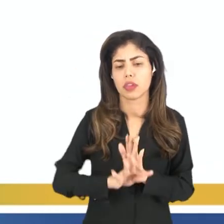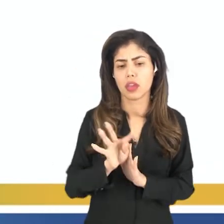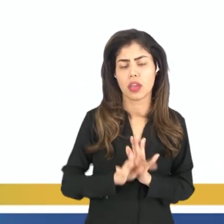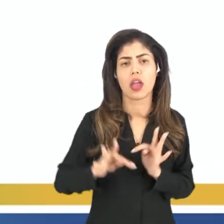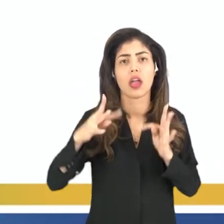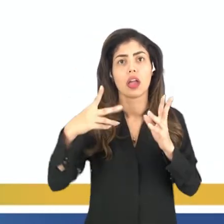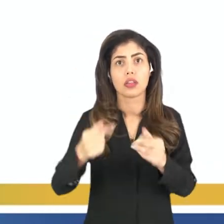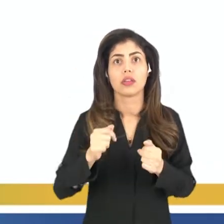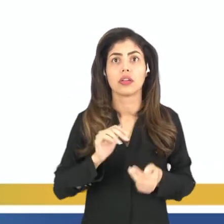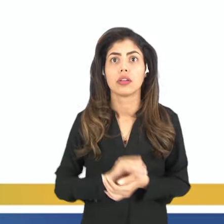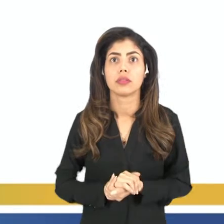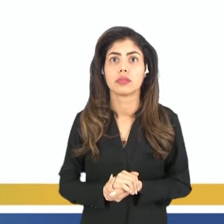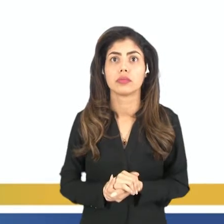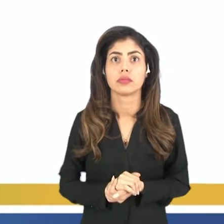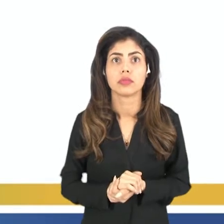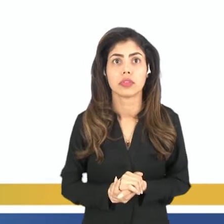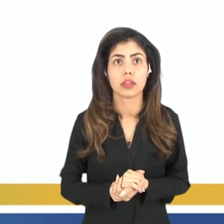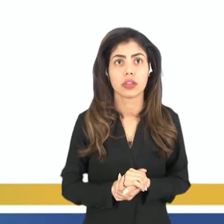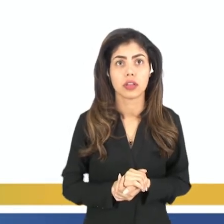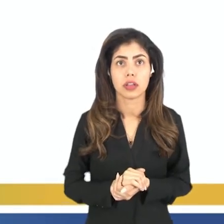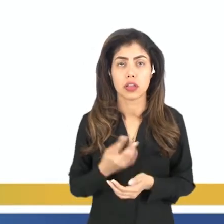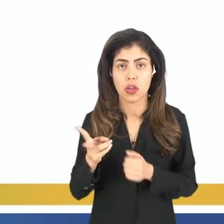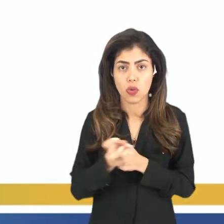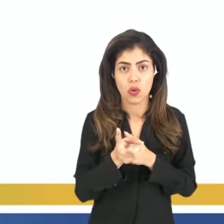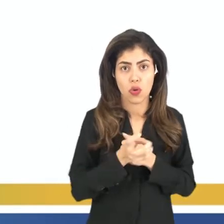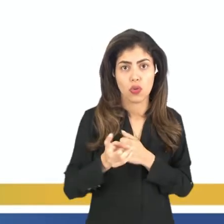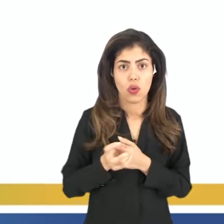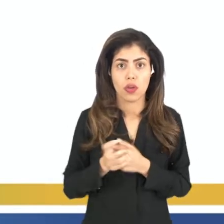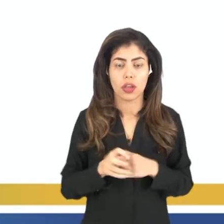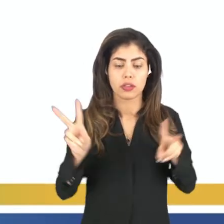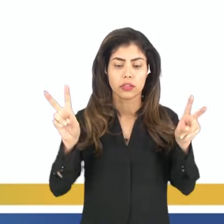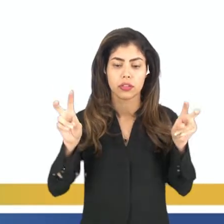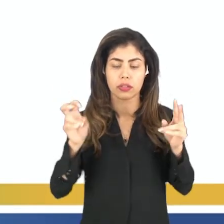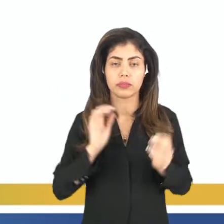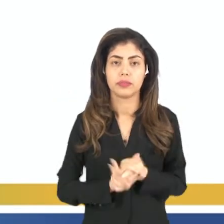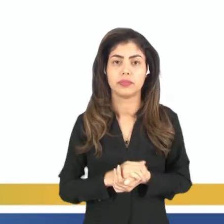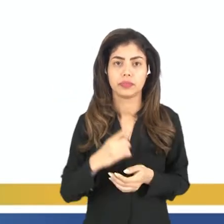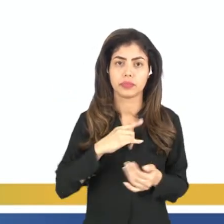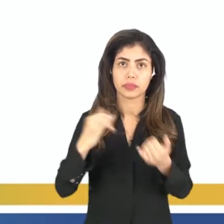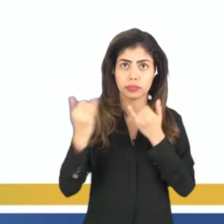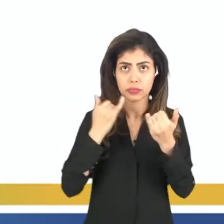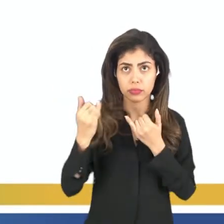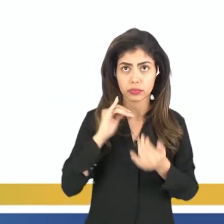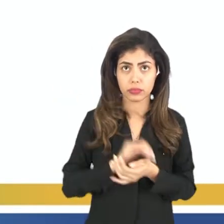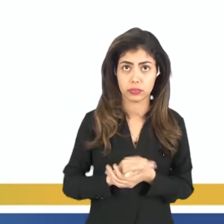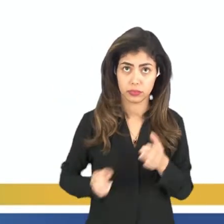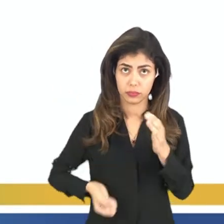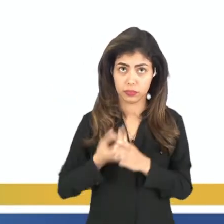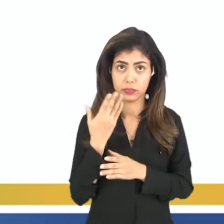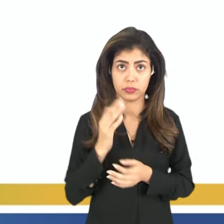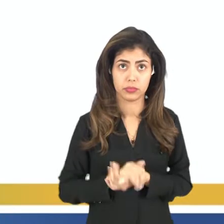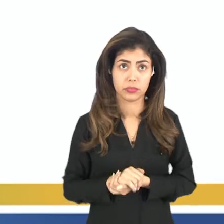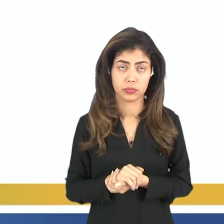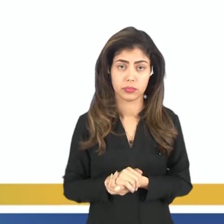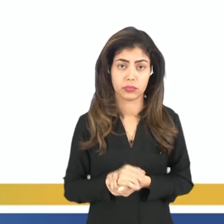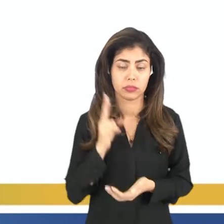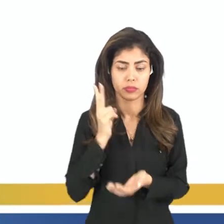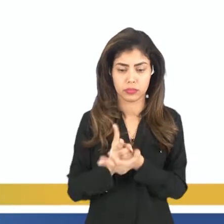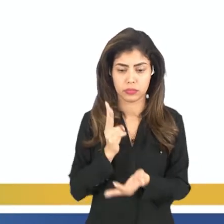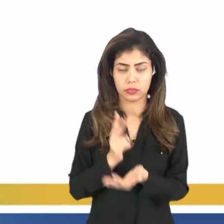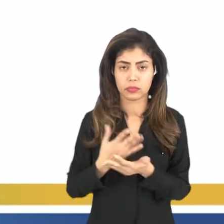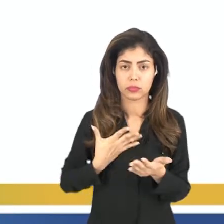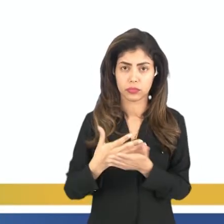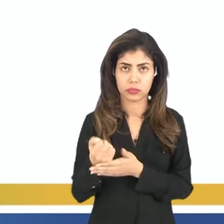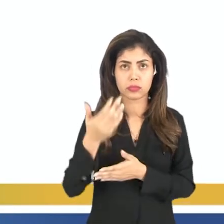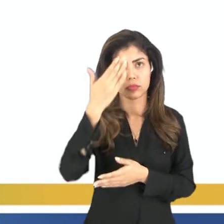sua totalidade e abstrair todas as informações que estão existentes, certo? Então, sempre a gente